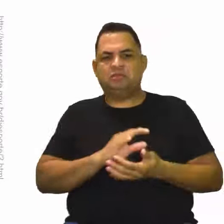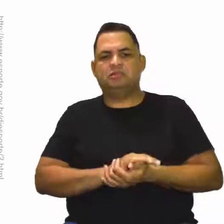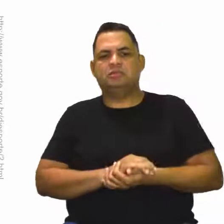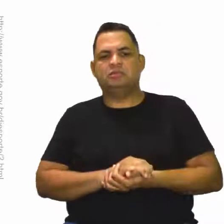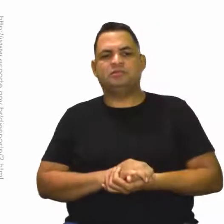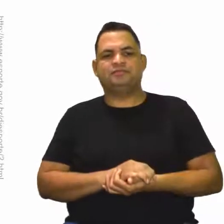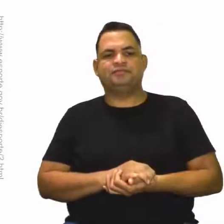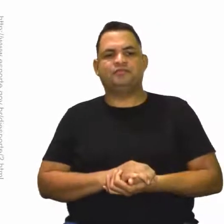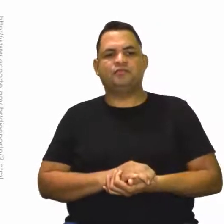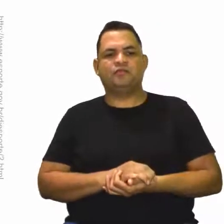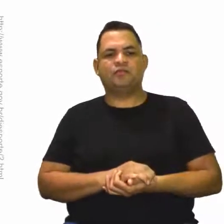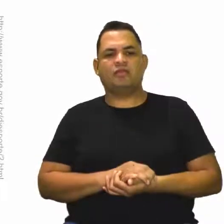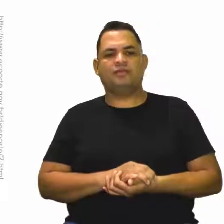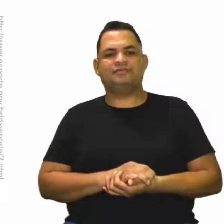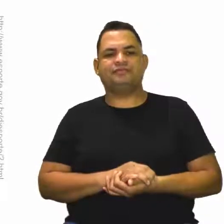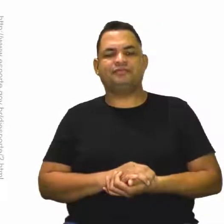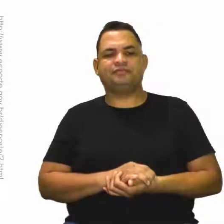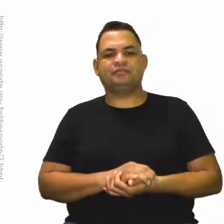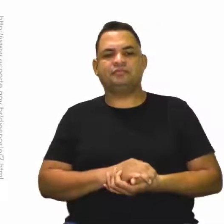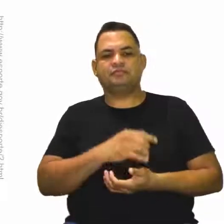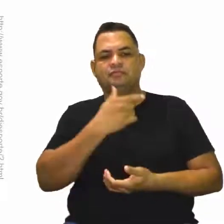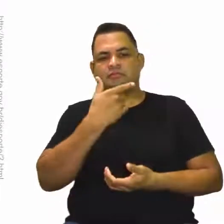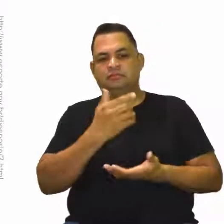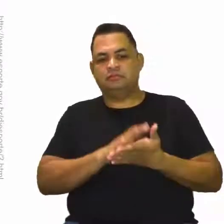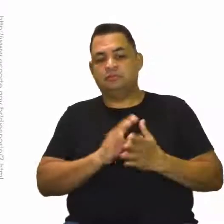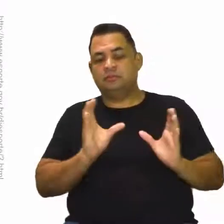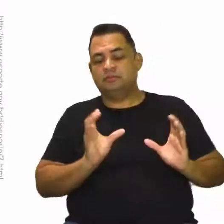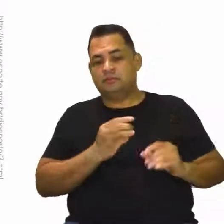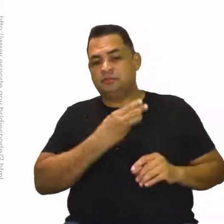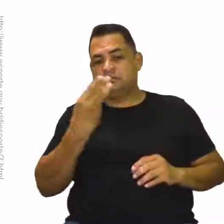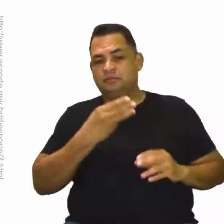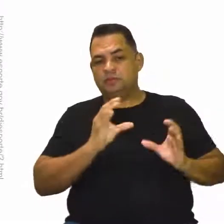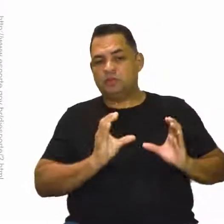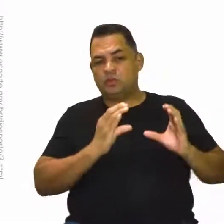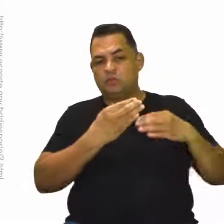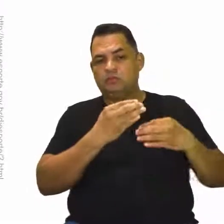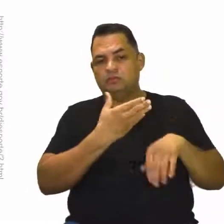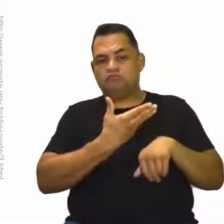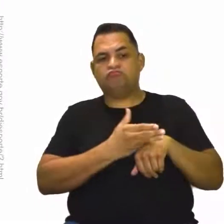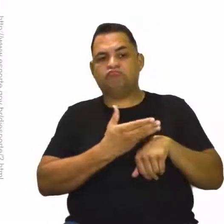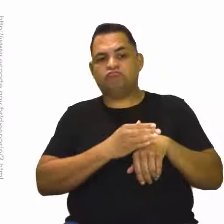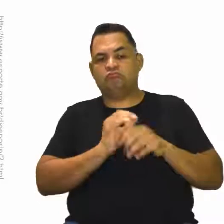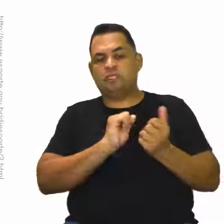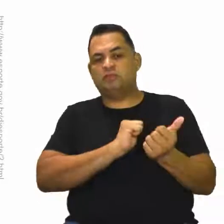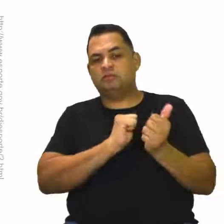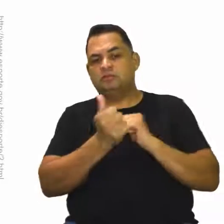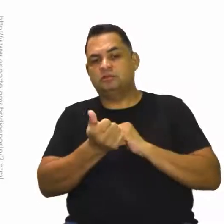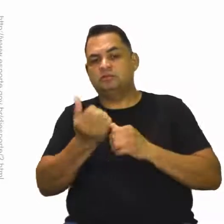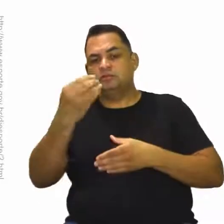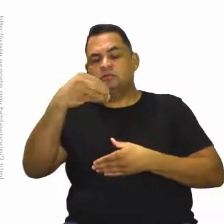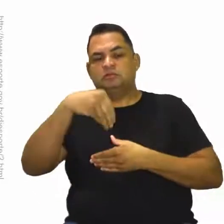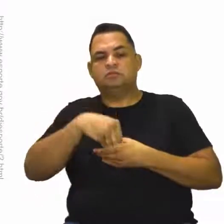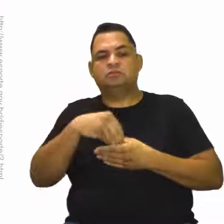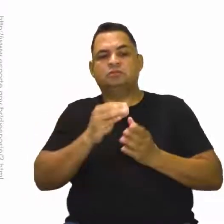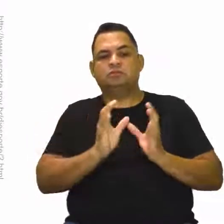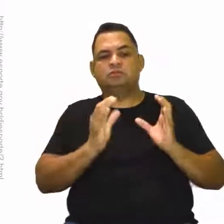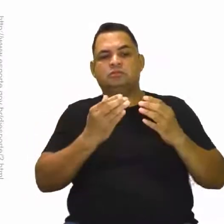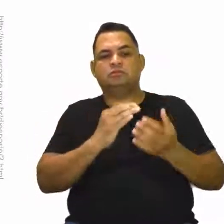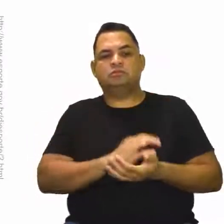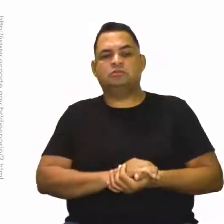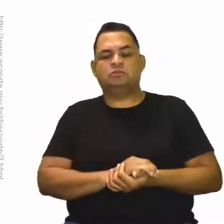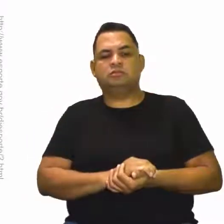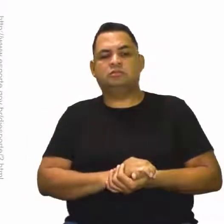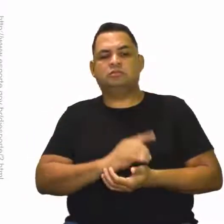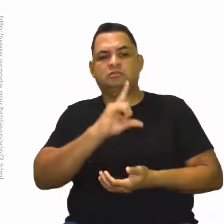forma como eles especificaram. E o terceiro grupo, eles se diziam aí praticante de esportes, né? Dentro desse grupo,